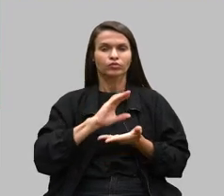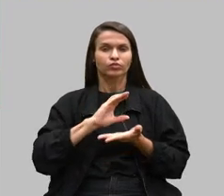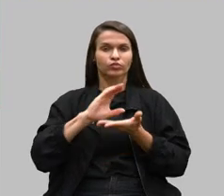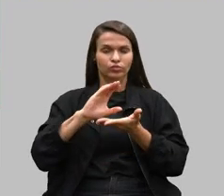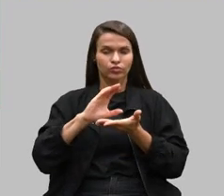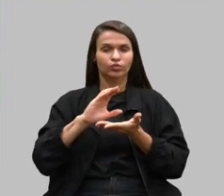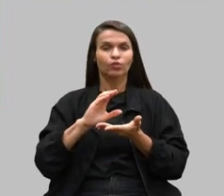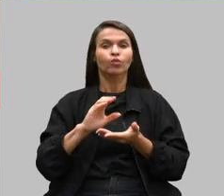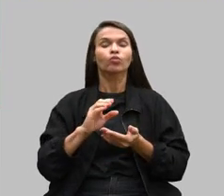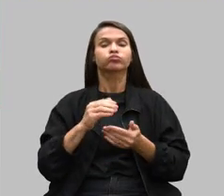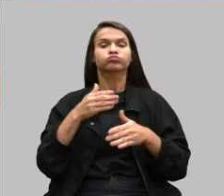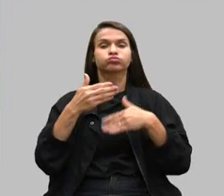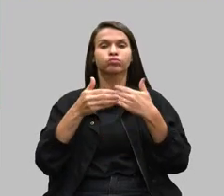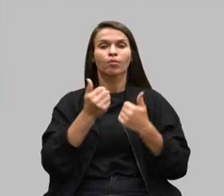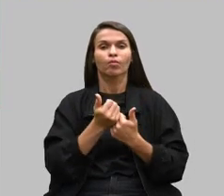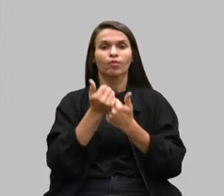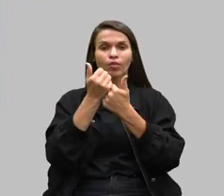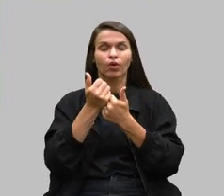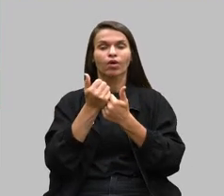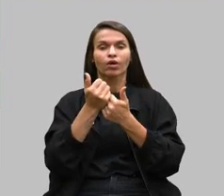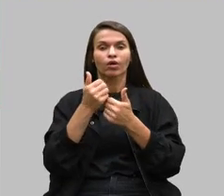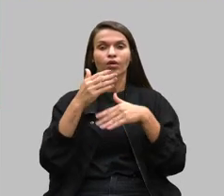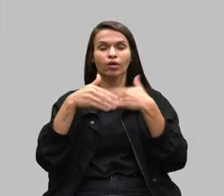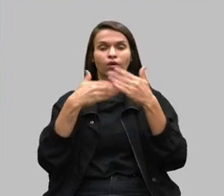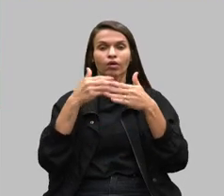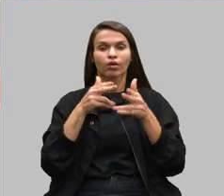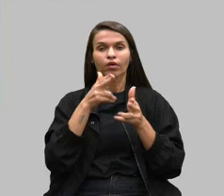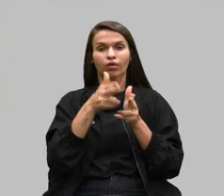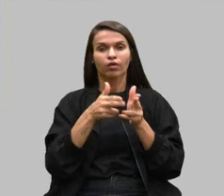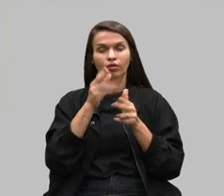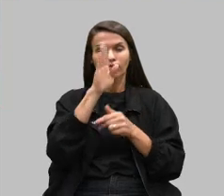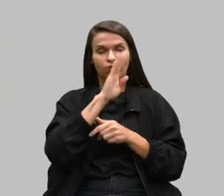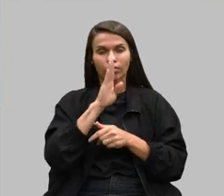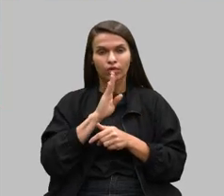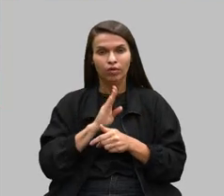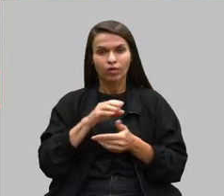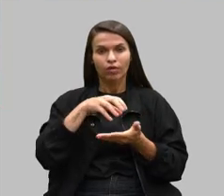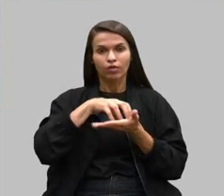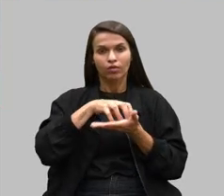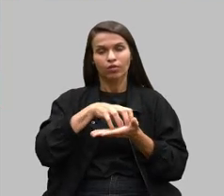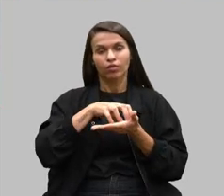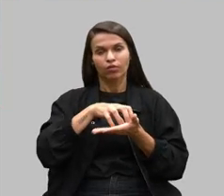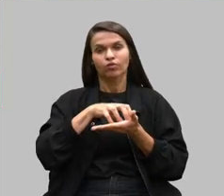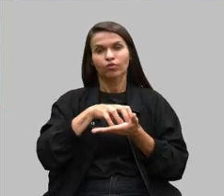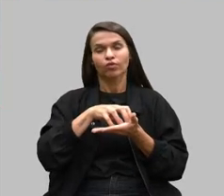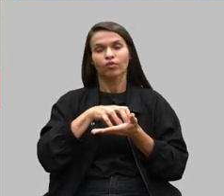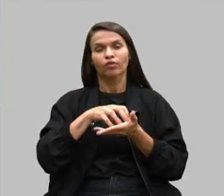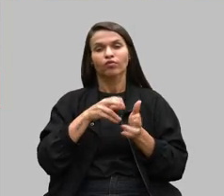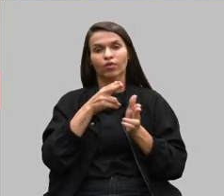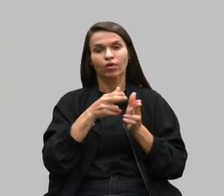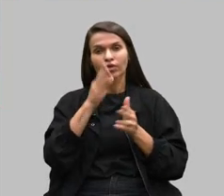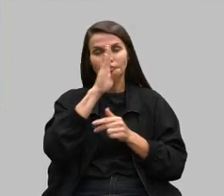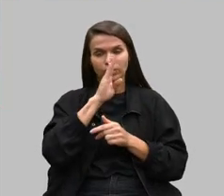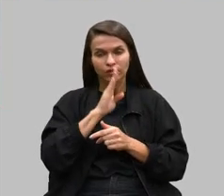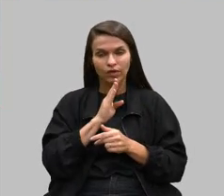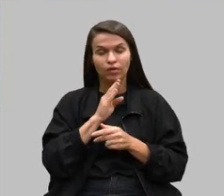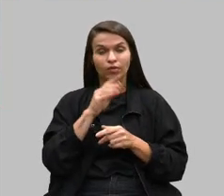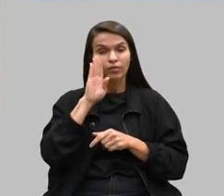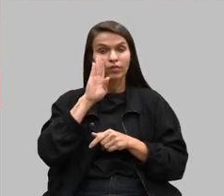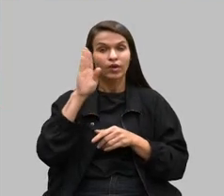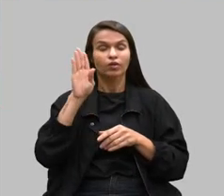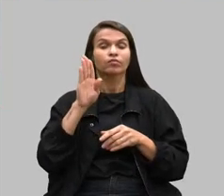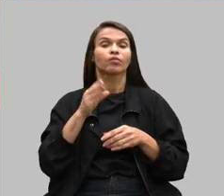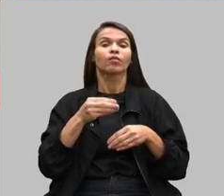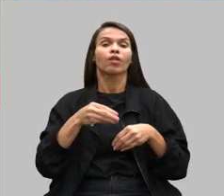contribuindo pro desenvolvimento da indústria Ferroviária eh brasileira do Ferroviário brasileiro e principalmente levar eh